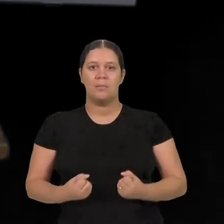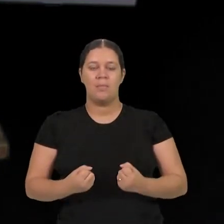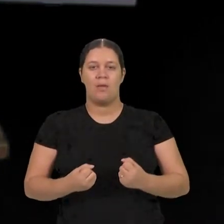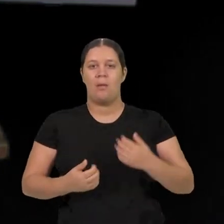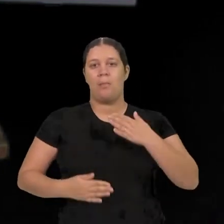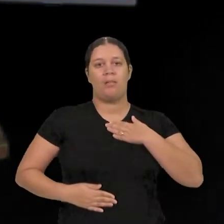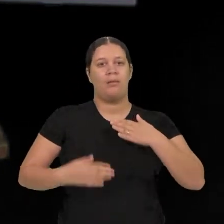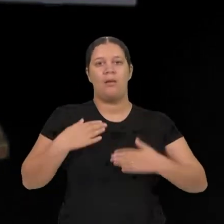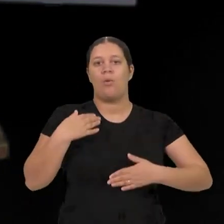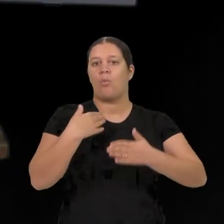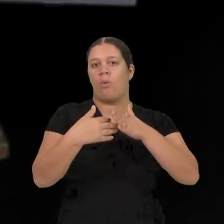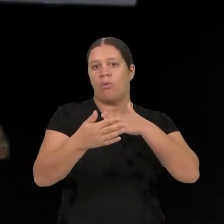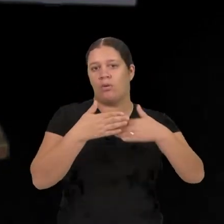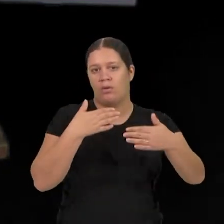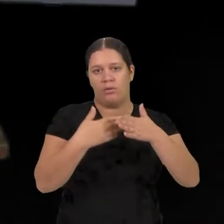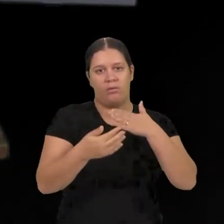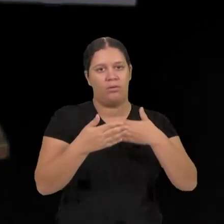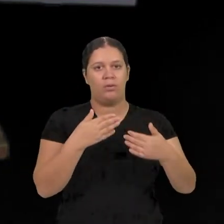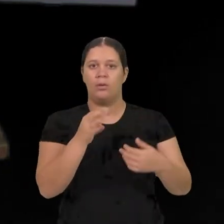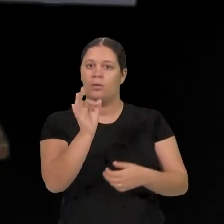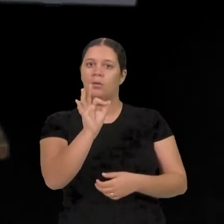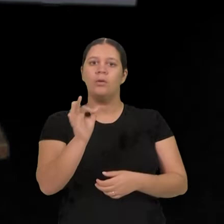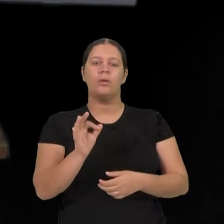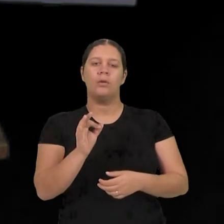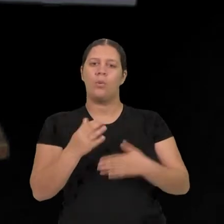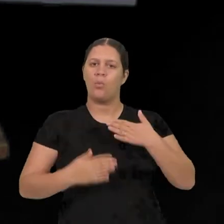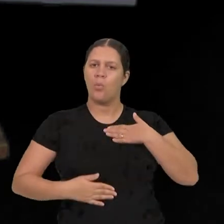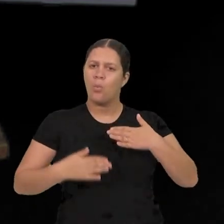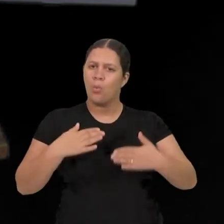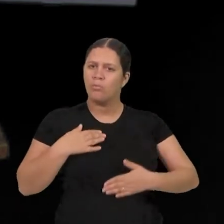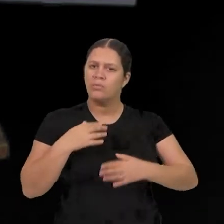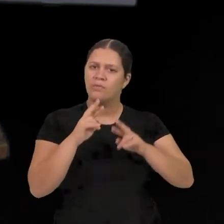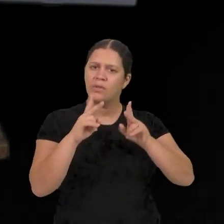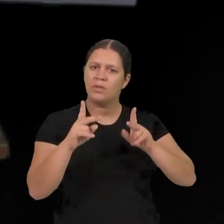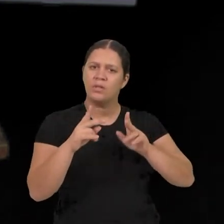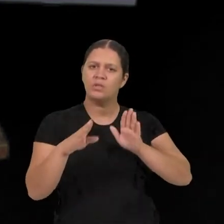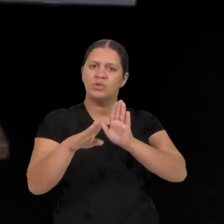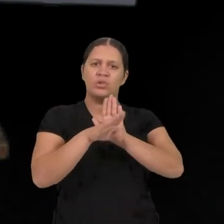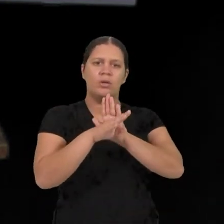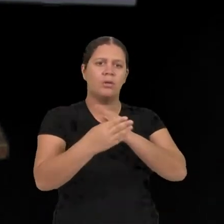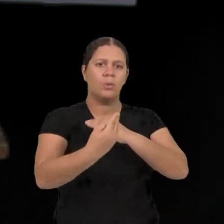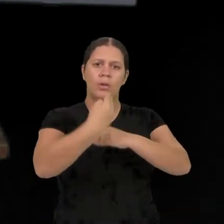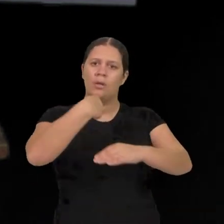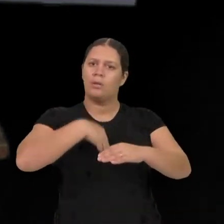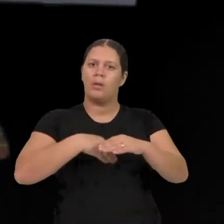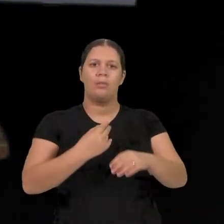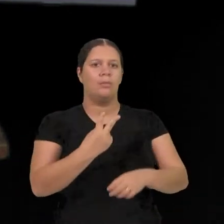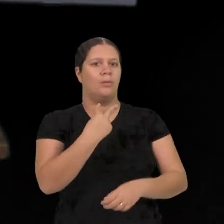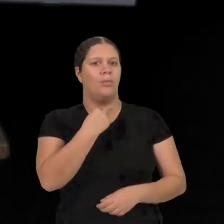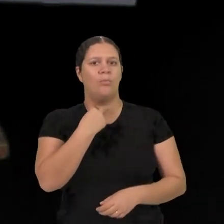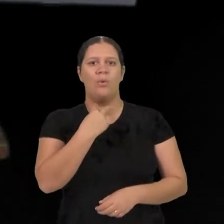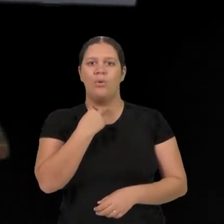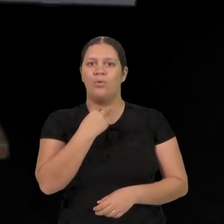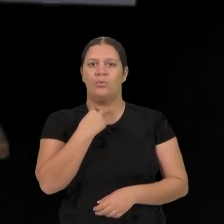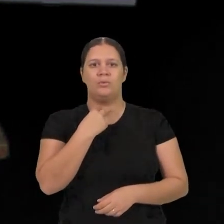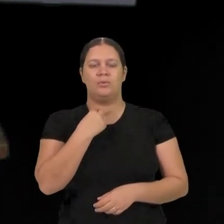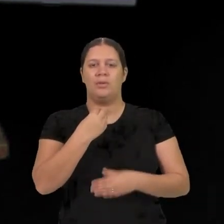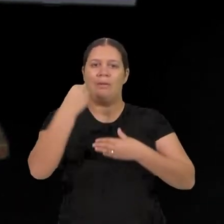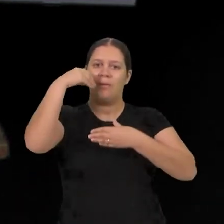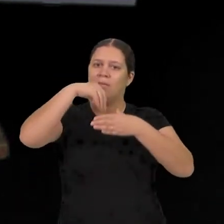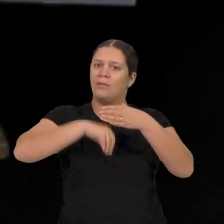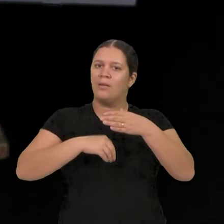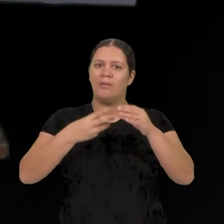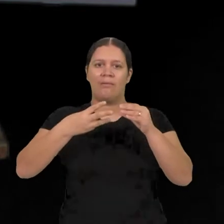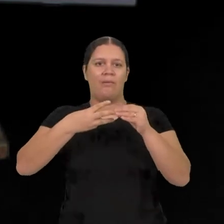e vida que segue. Tá? É um corpo estranho que está chegando ali, tem alguma coisa, tem que ver o que é isso primeiro. Não posso simplesmente jogar para dentro